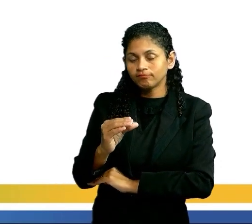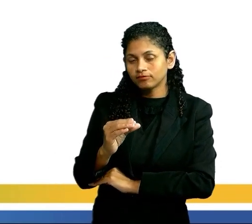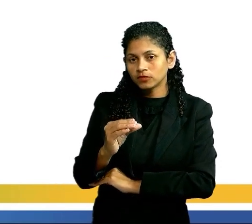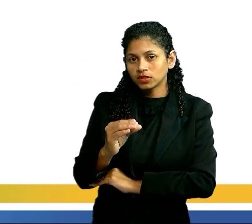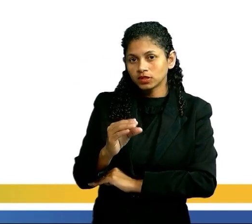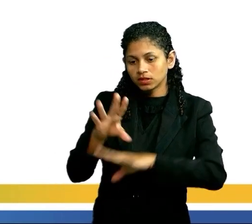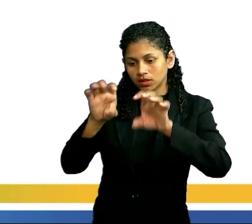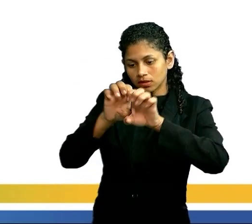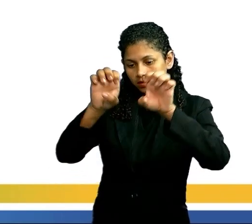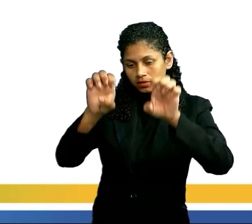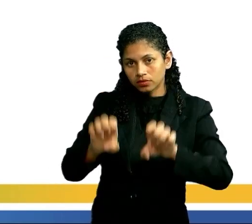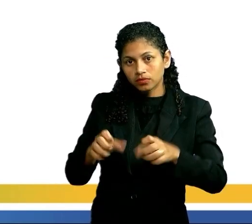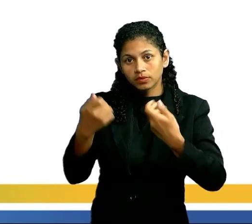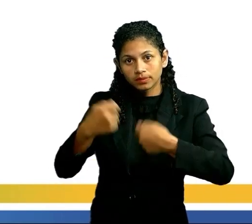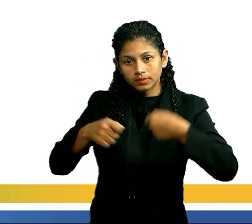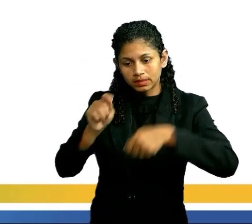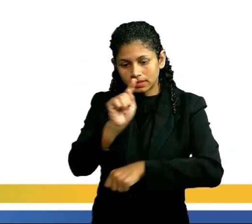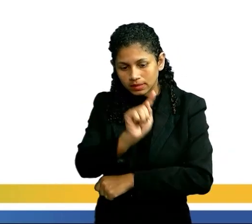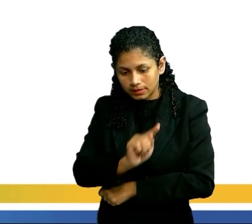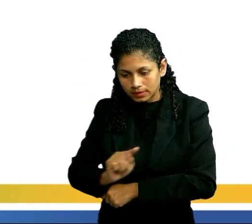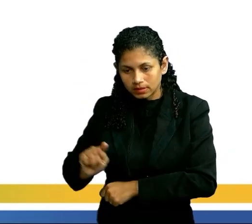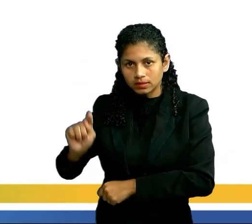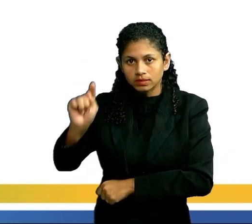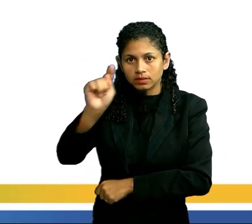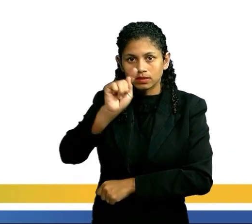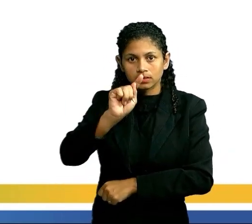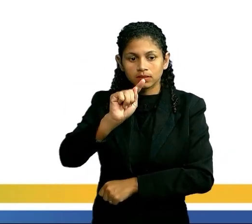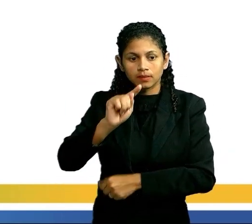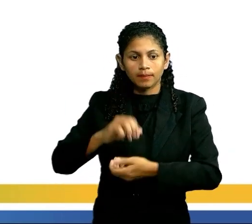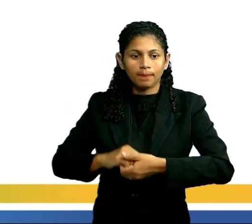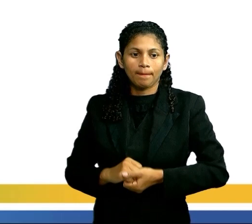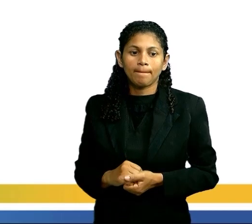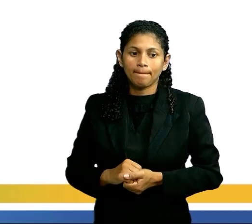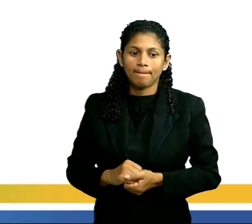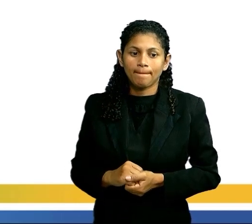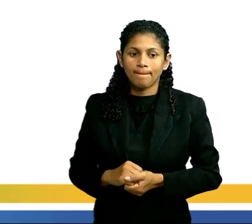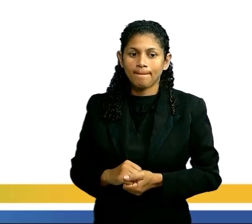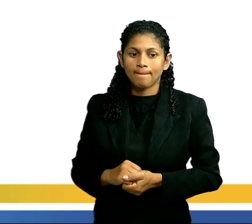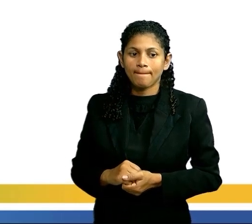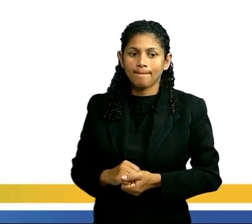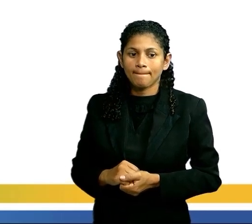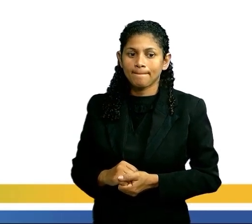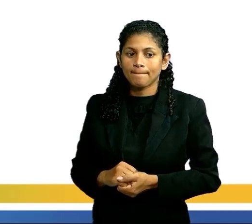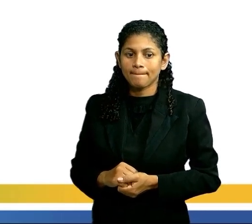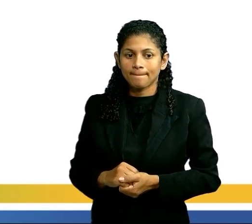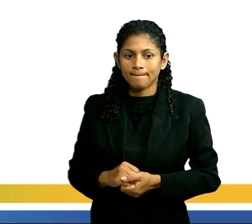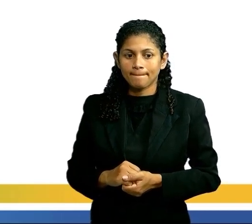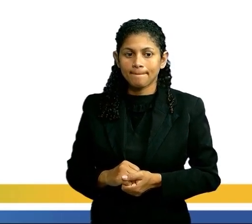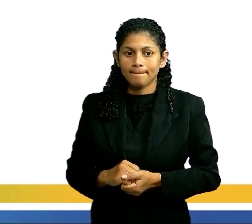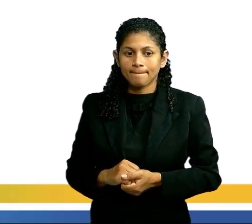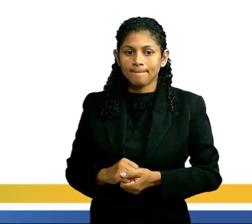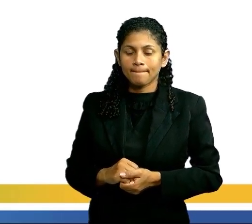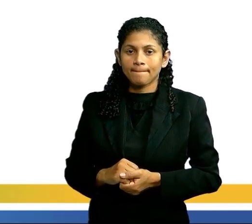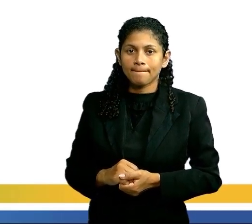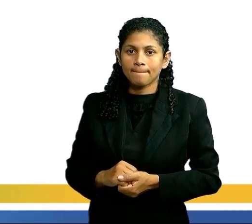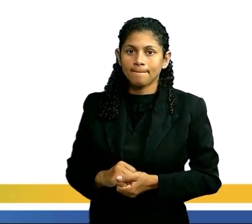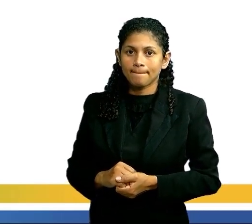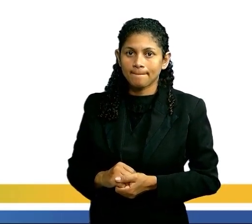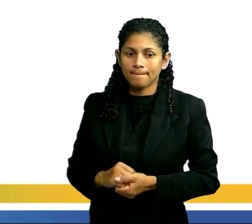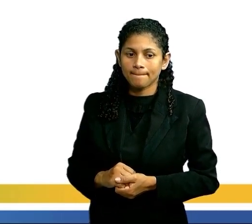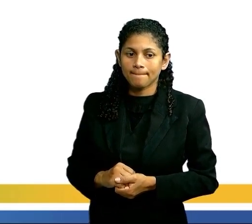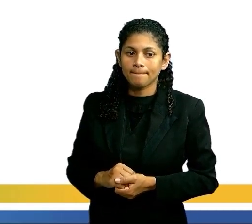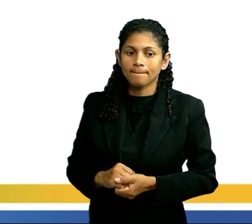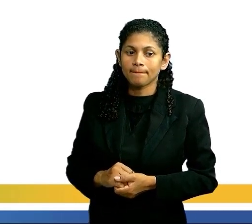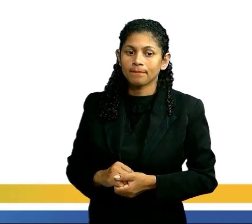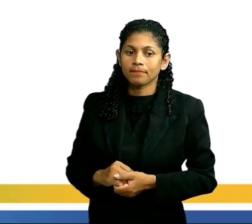quê? Cíclica. E esse en tem que ter uma ligação dupla nesse ciclo de 6 carbonos. Tá? Então,